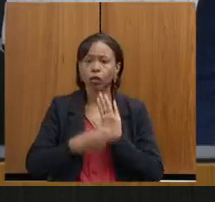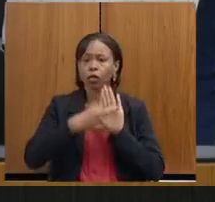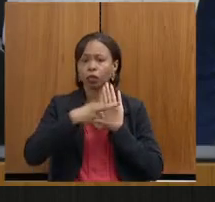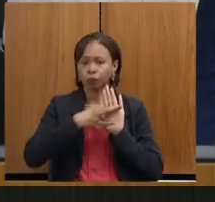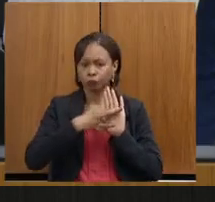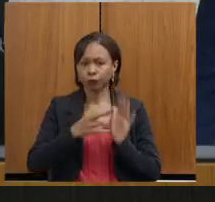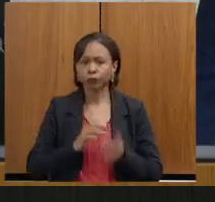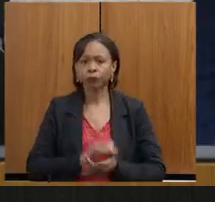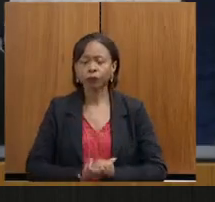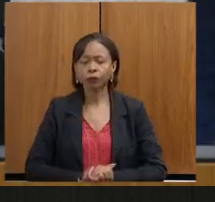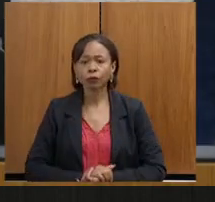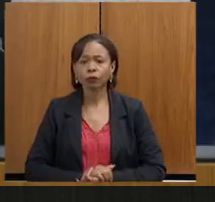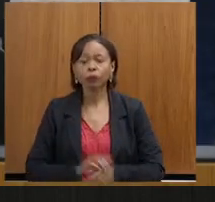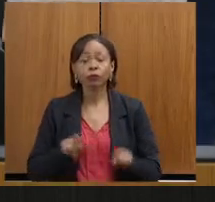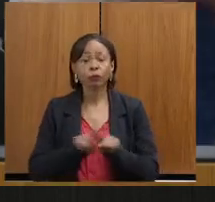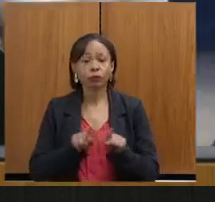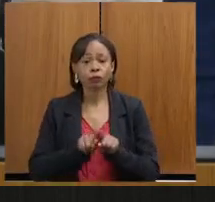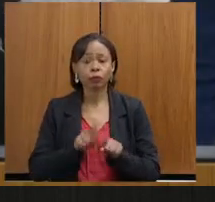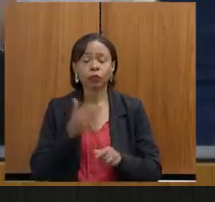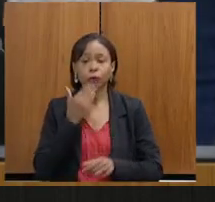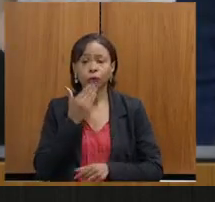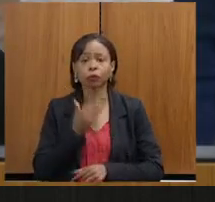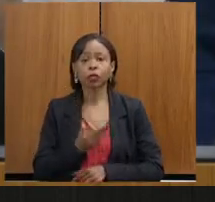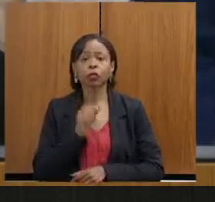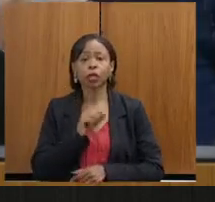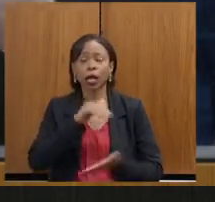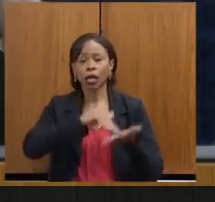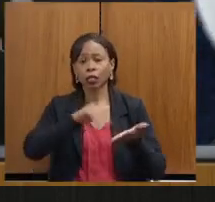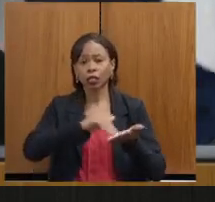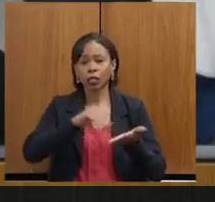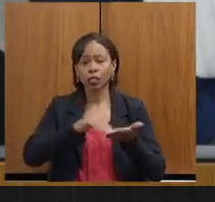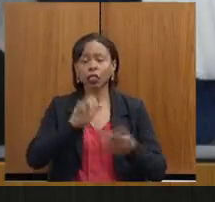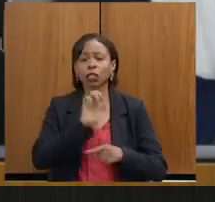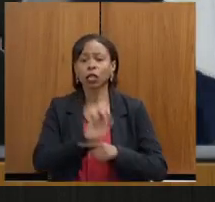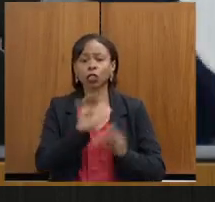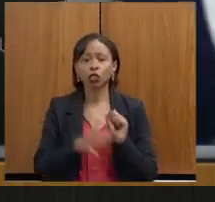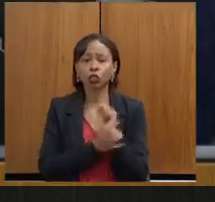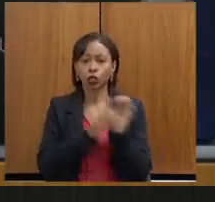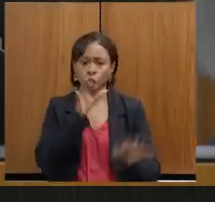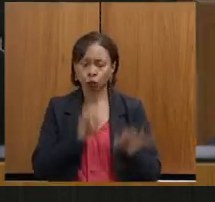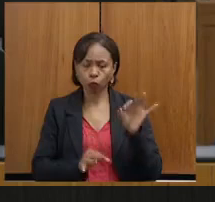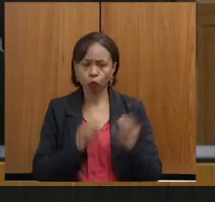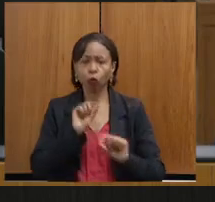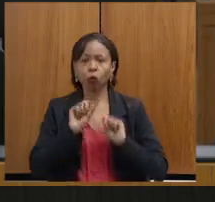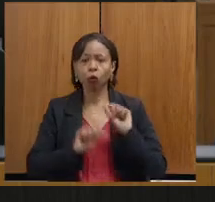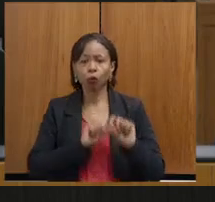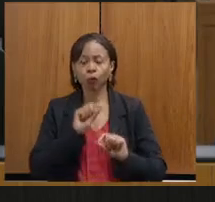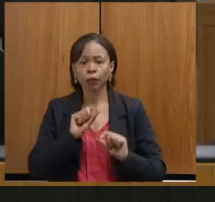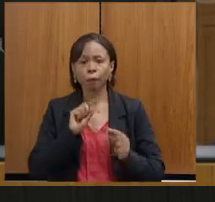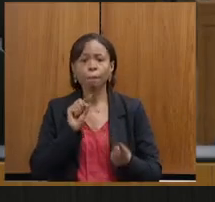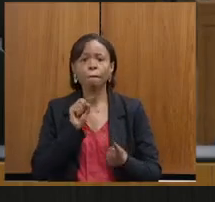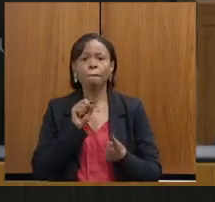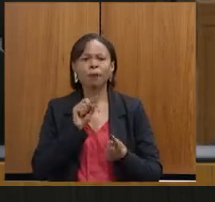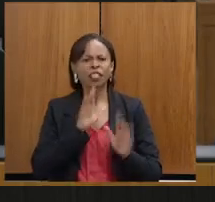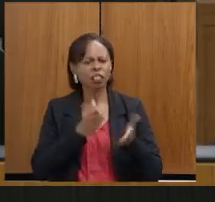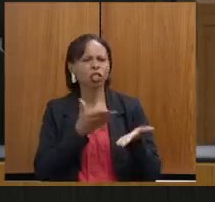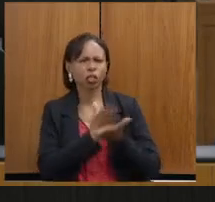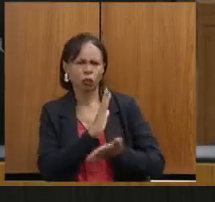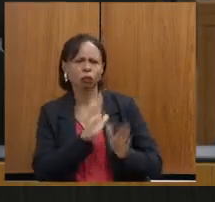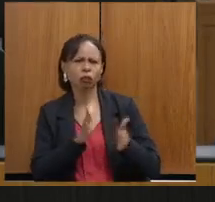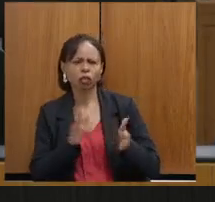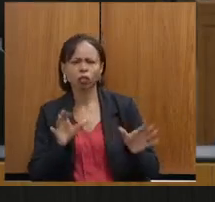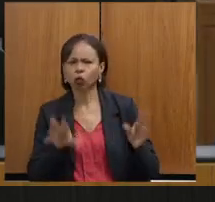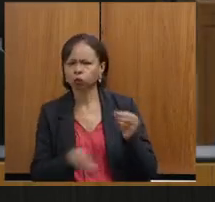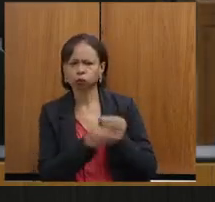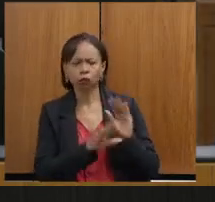Interno também atendimento a Secretaria de Estado de justiça e segurança pública ou seja a esse acredita aprovado